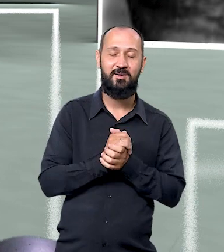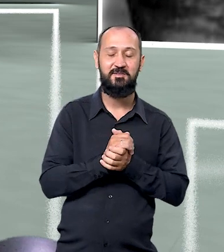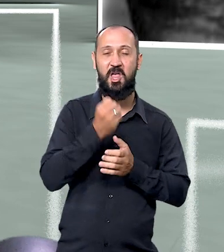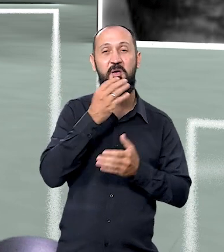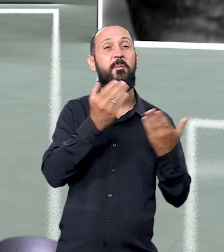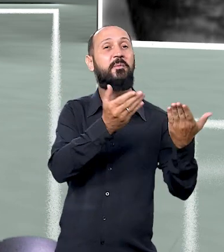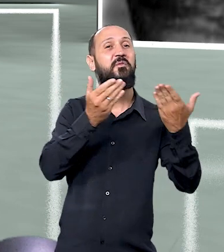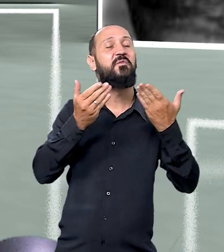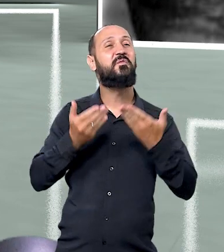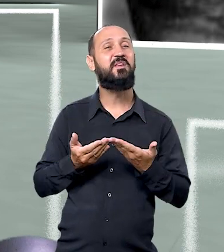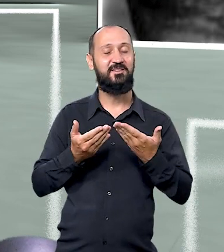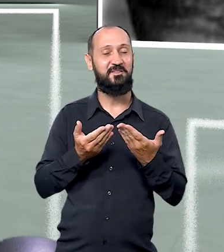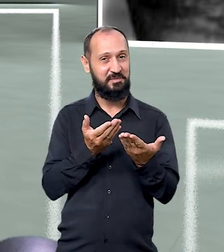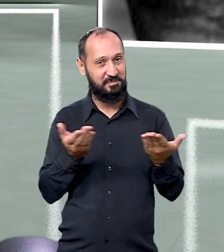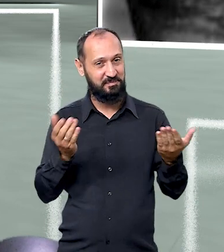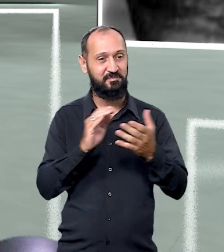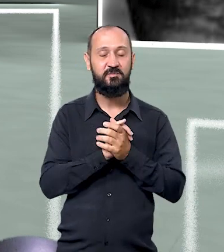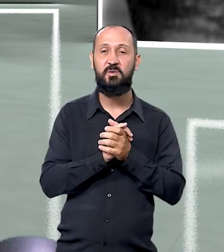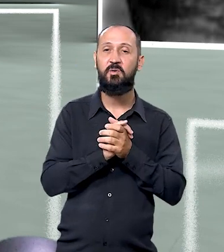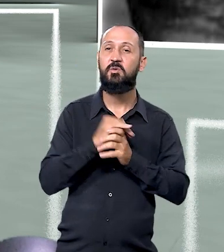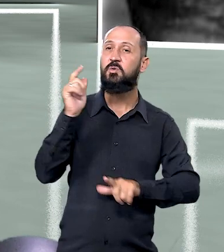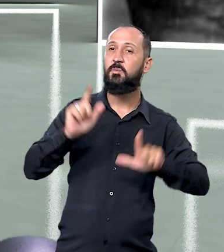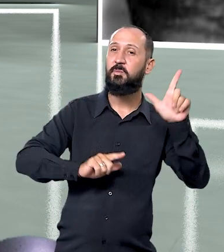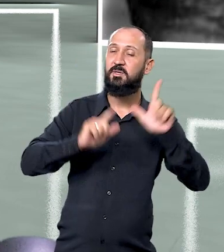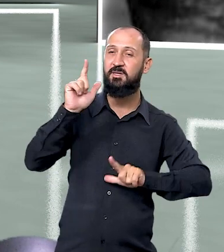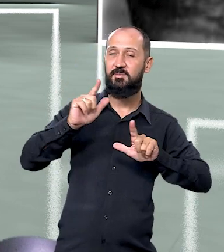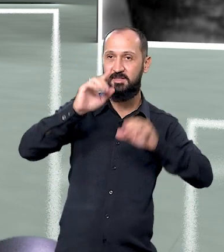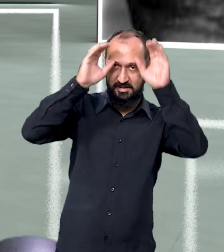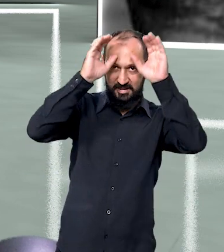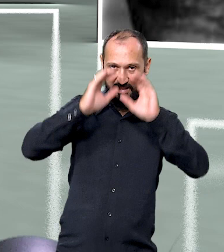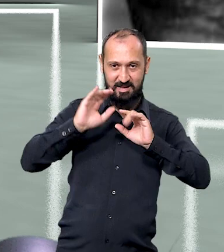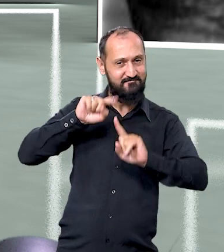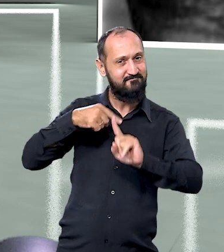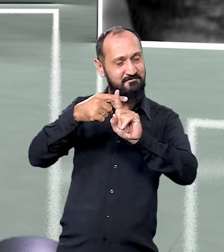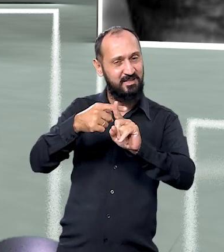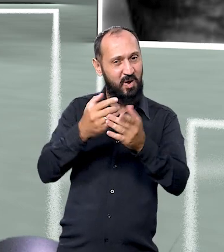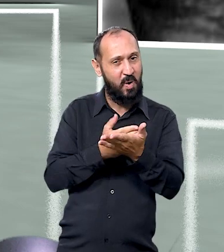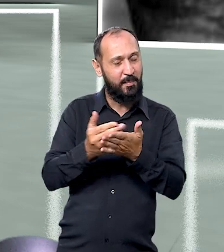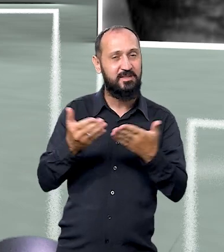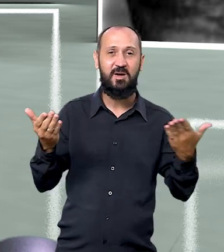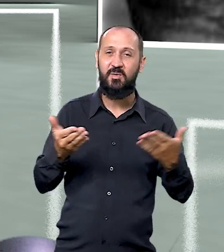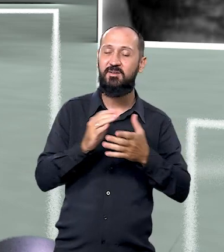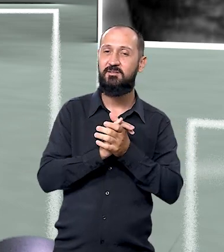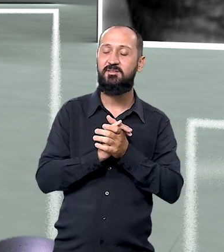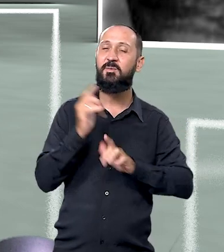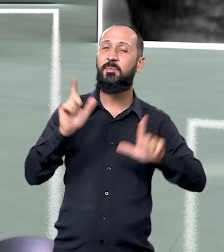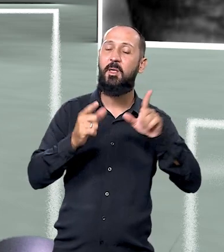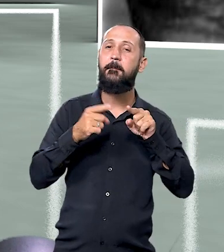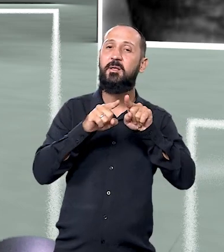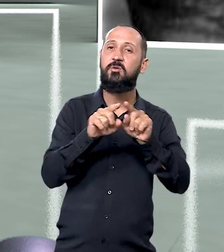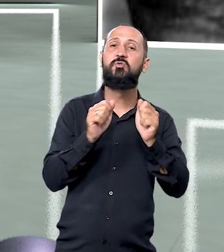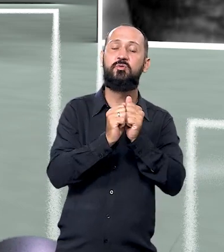Olá, seja muito bem-vinda e bem-vindo. O programa Mais Cidadania está no ar. Esse programa é